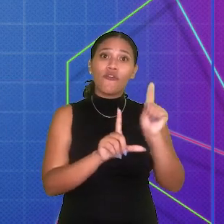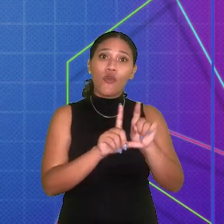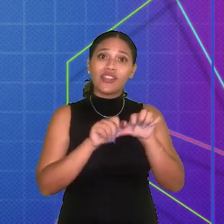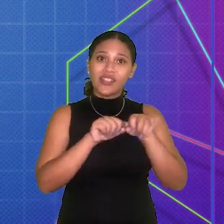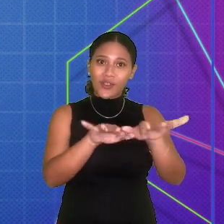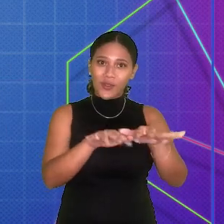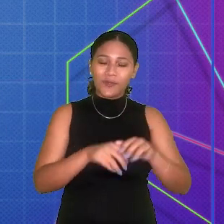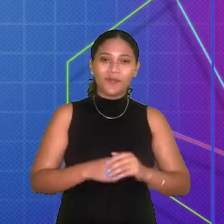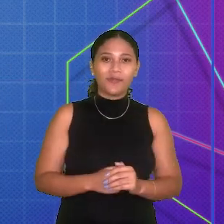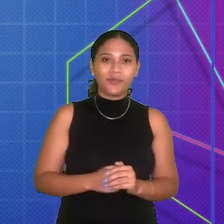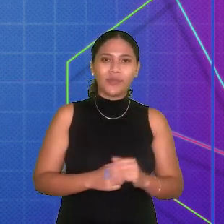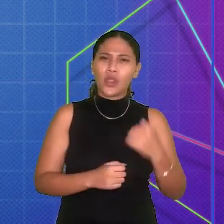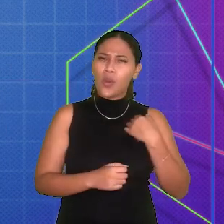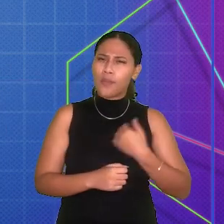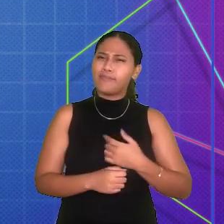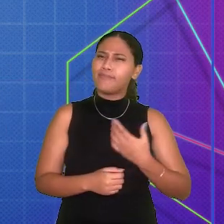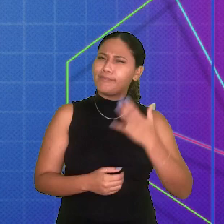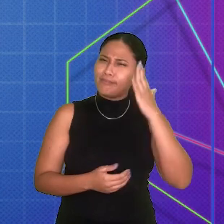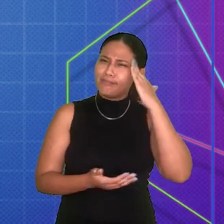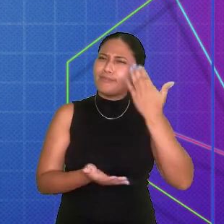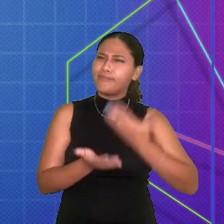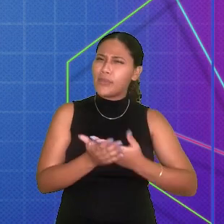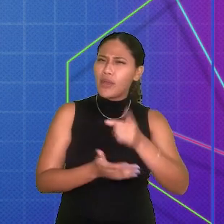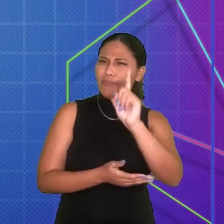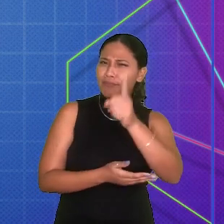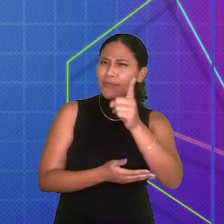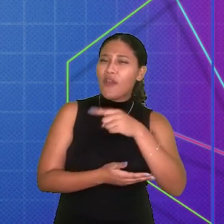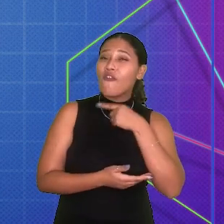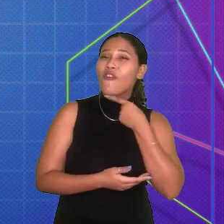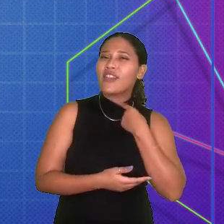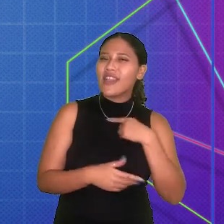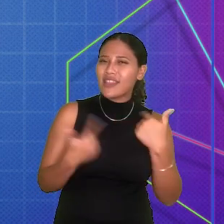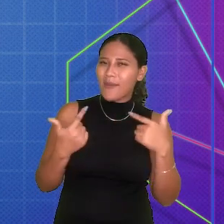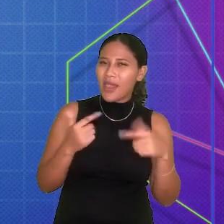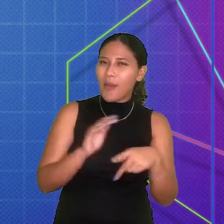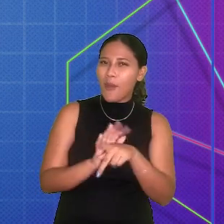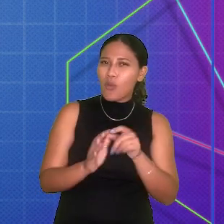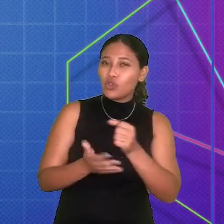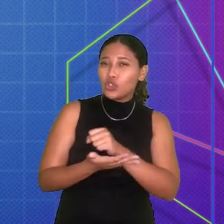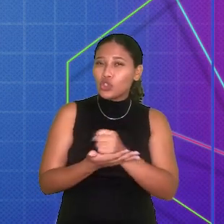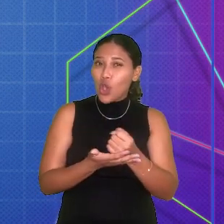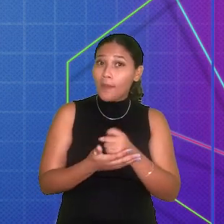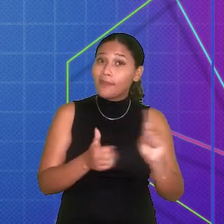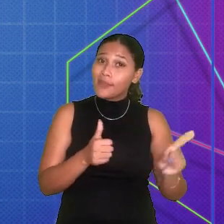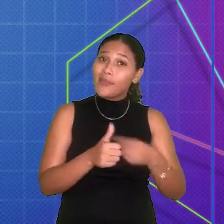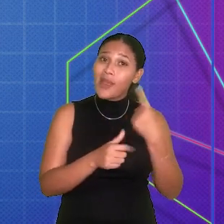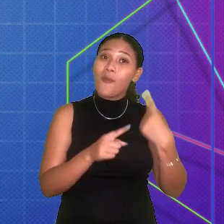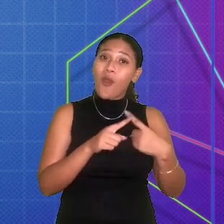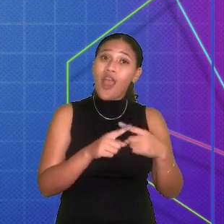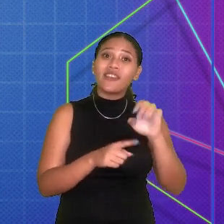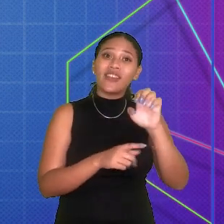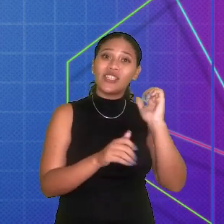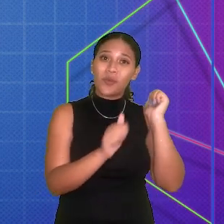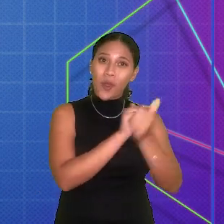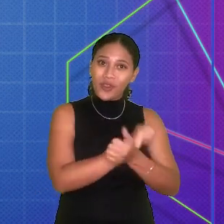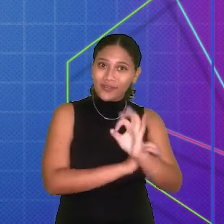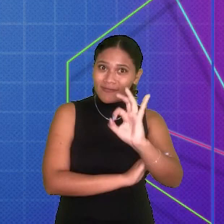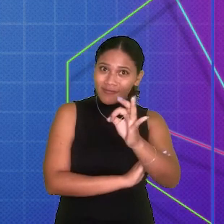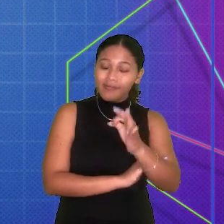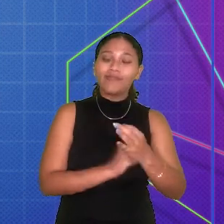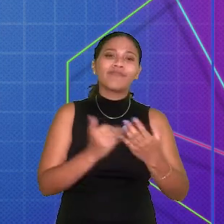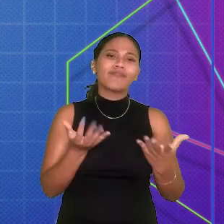influenciadores. Eu aposto que muitos aí sentiram vontade de trabalhar com jogos primeiro por causa dos esportes.